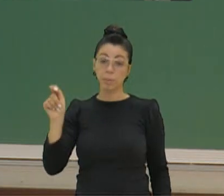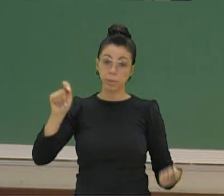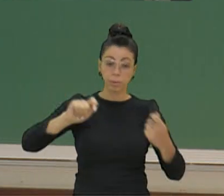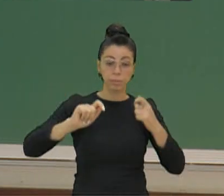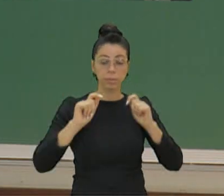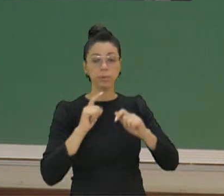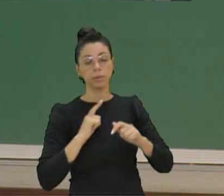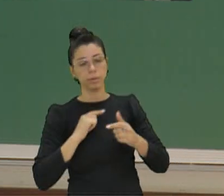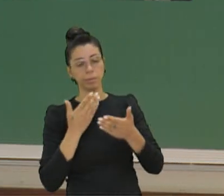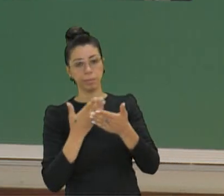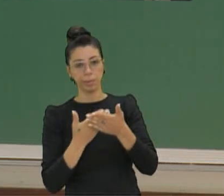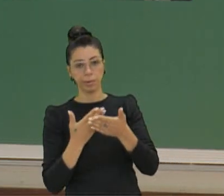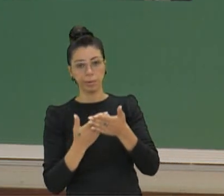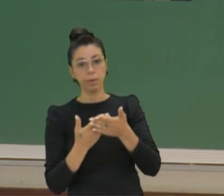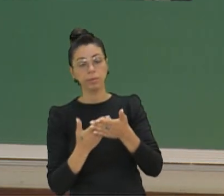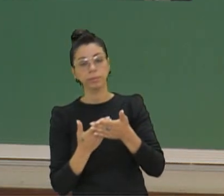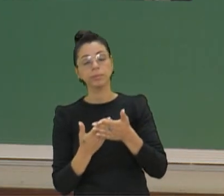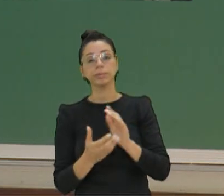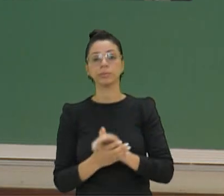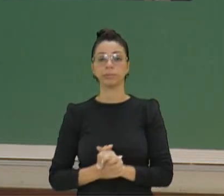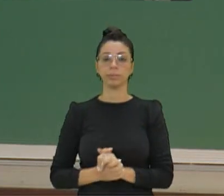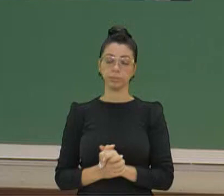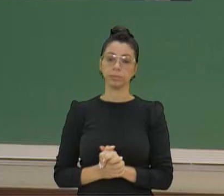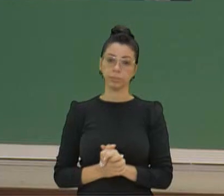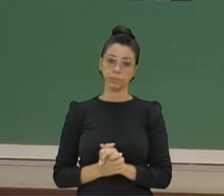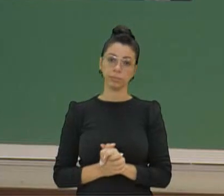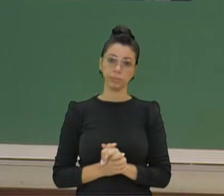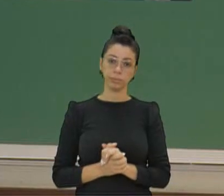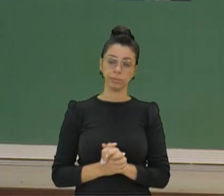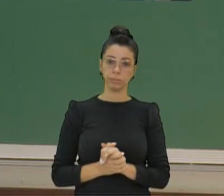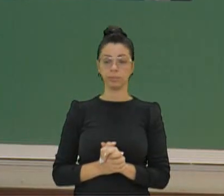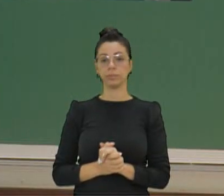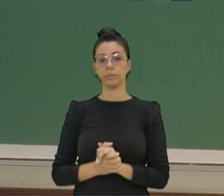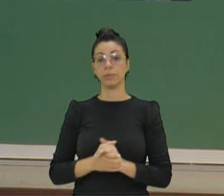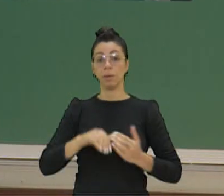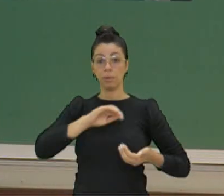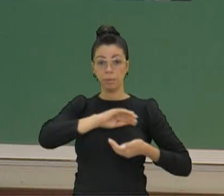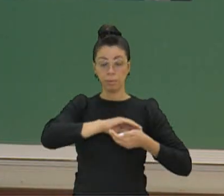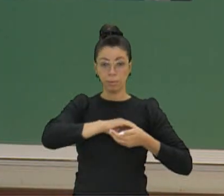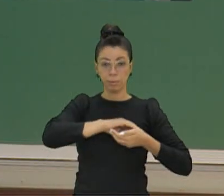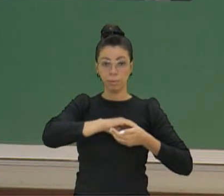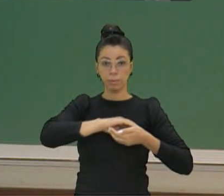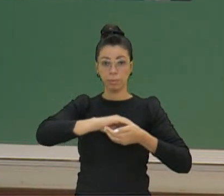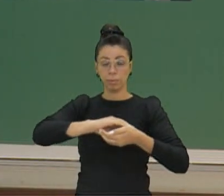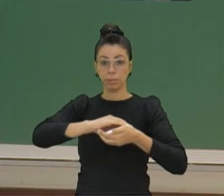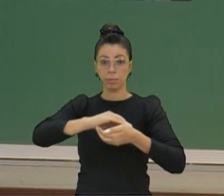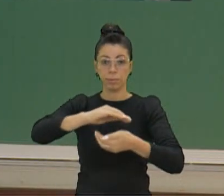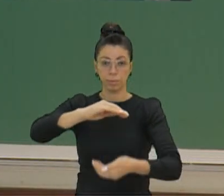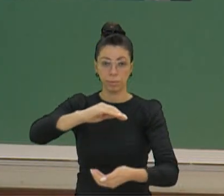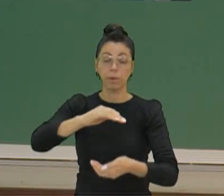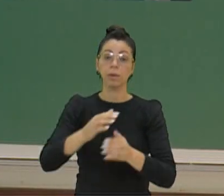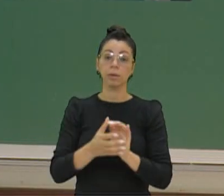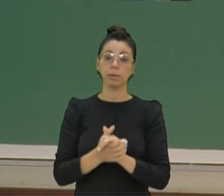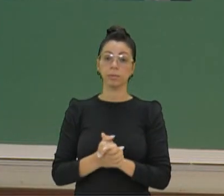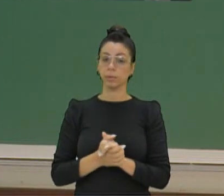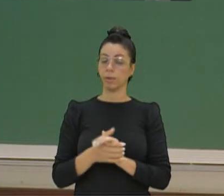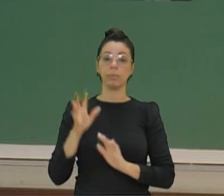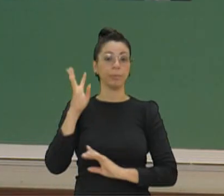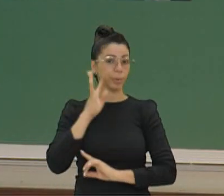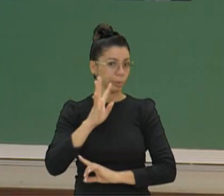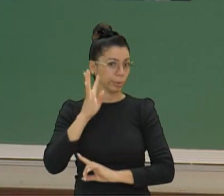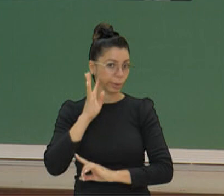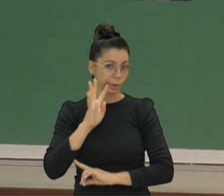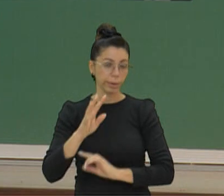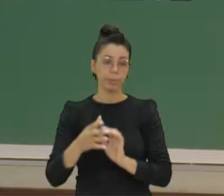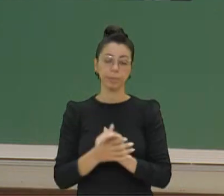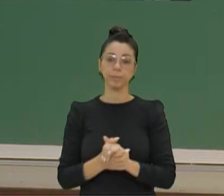ter uma aula que eu também vou falar sobre isso. Super legal a doação de órgãos. Logo abaixo da esclera, observem